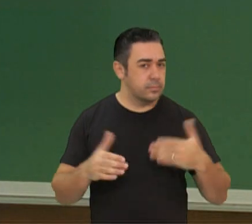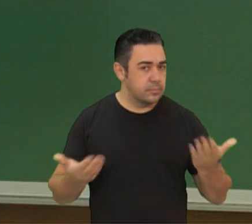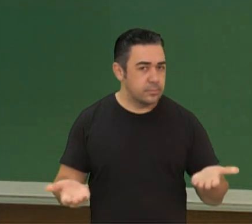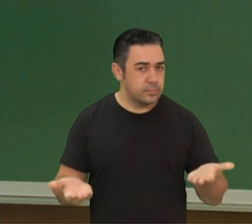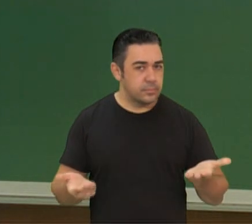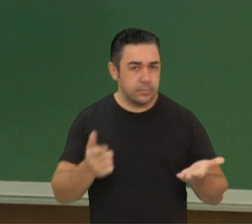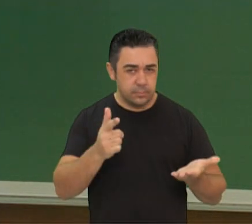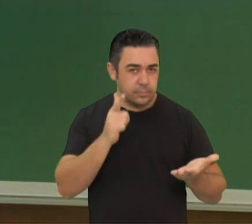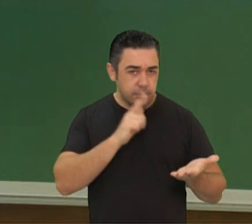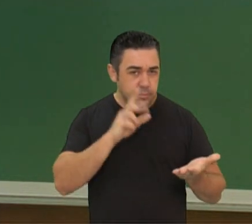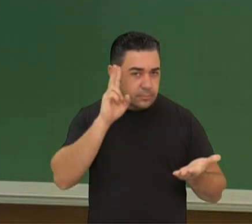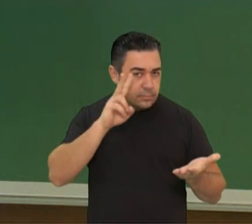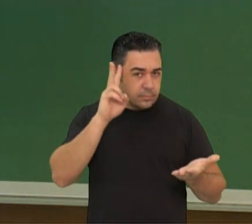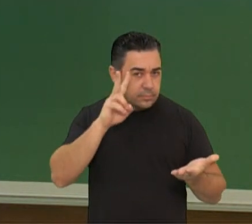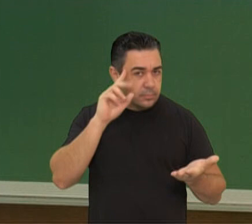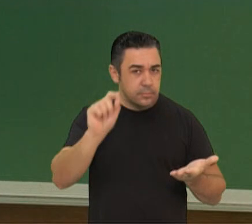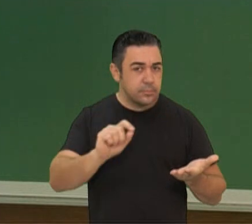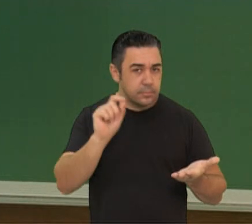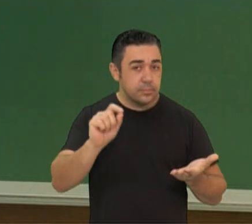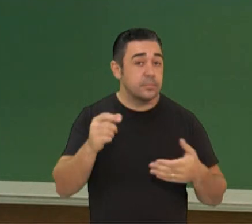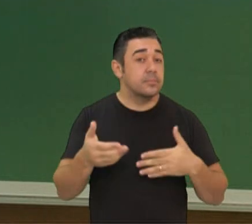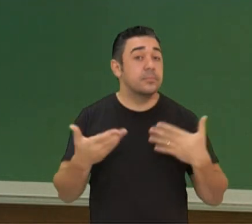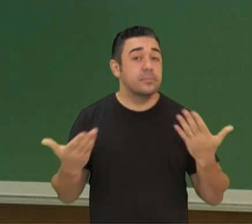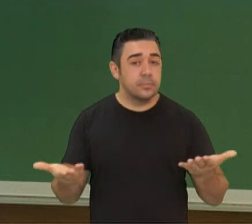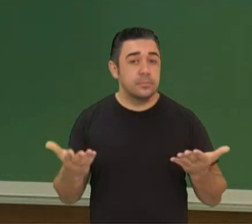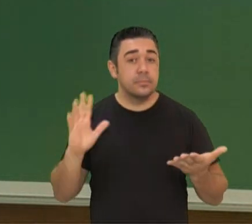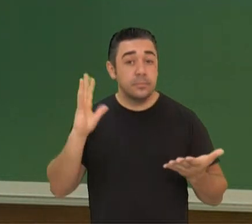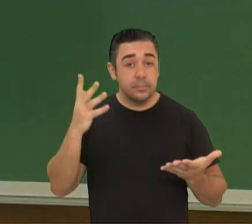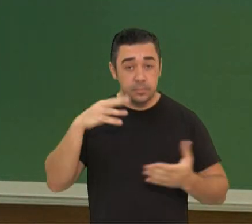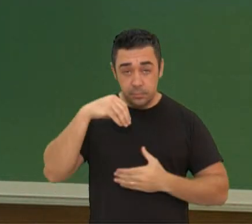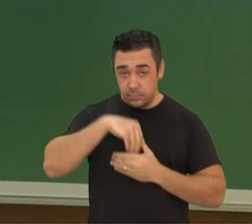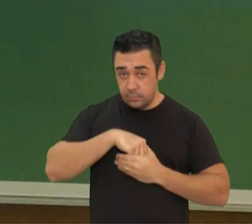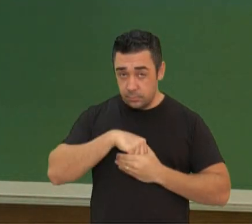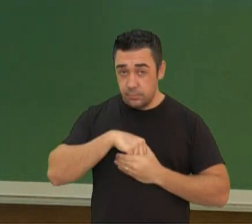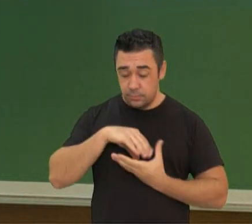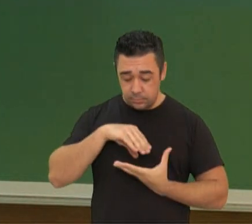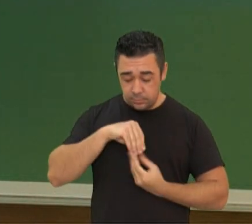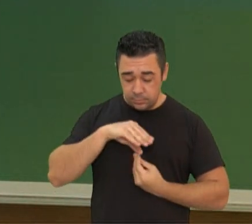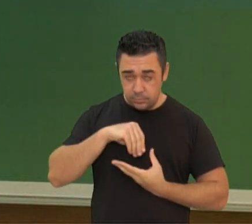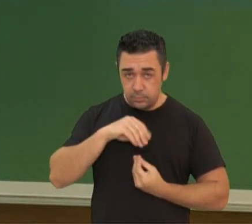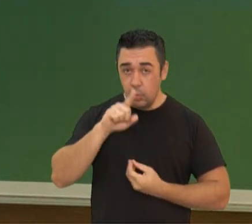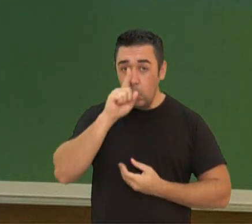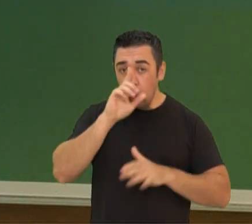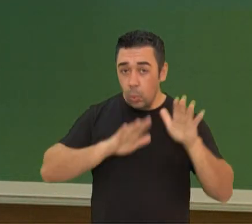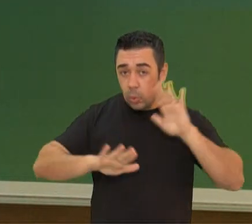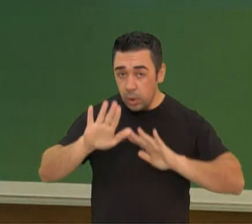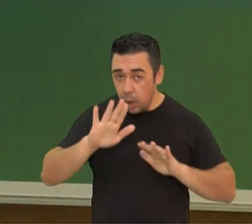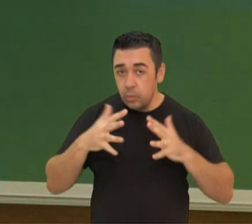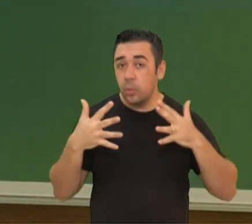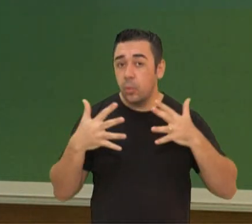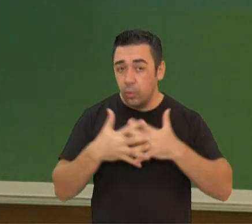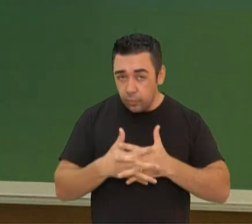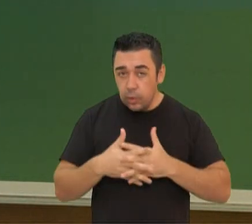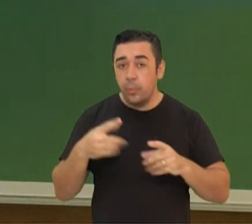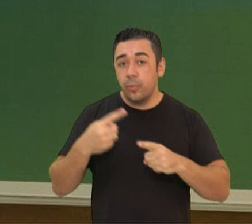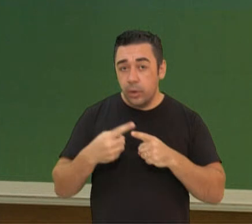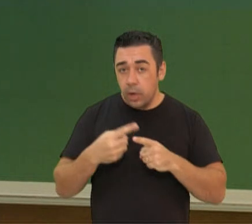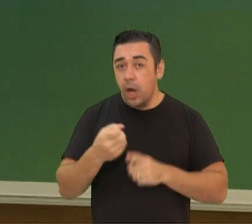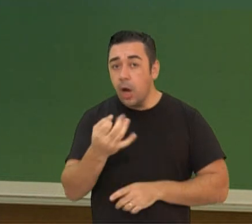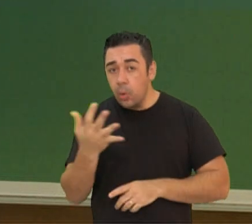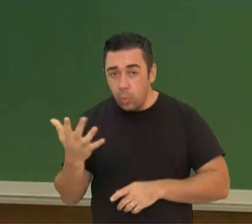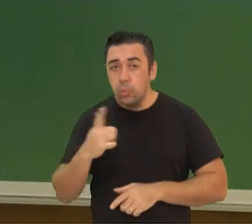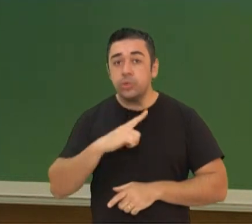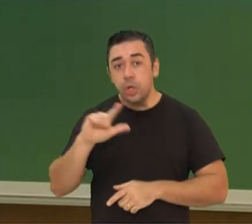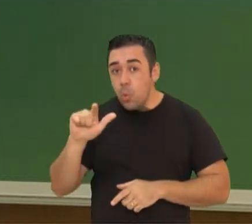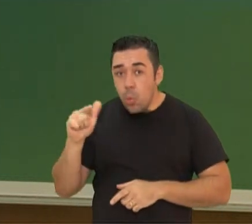E então, conseguiu lembrar quais desses fenômenos ocorrem no estômago? Cuidado para não confundir, pois alguns deles ocorrem em